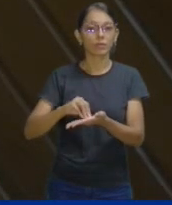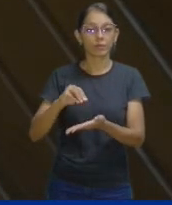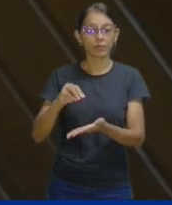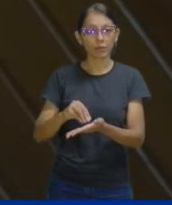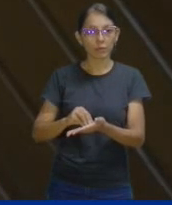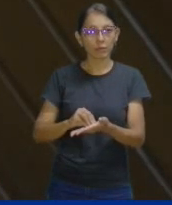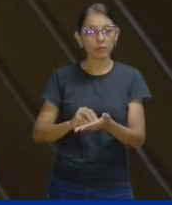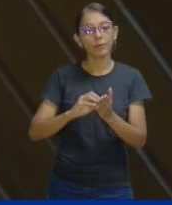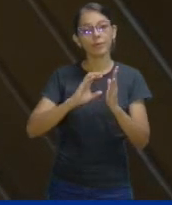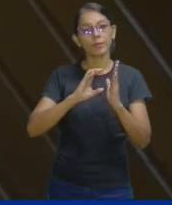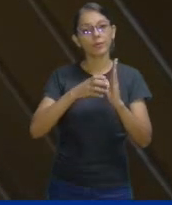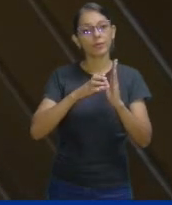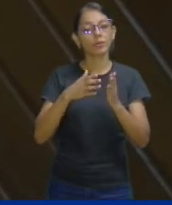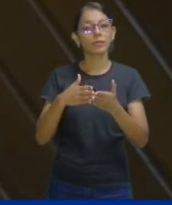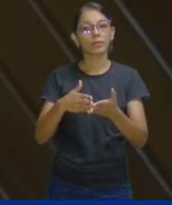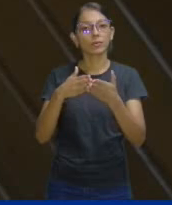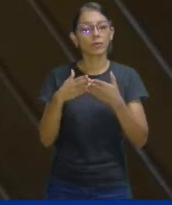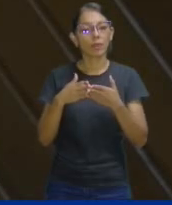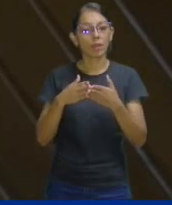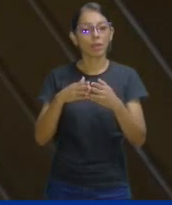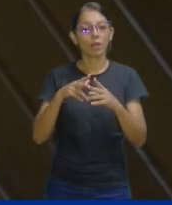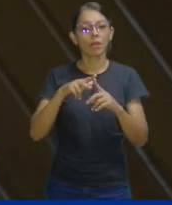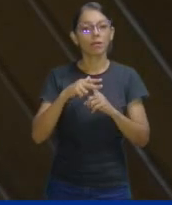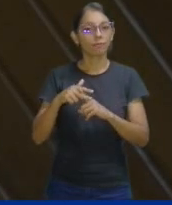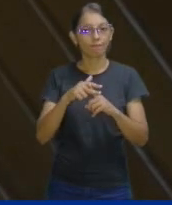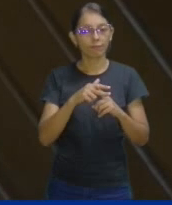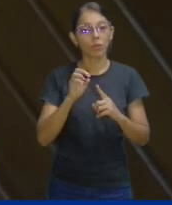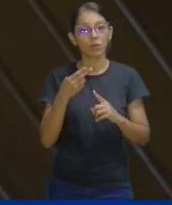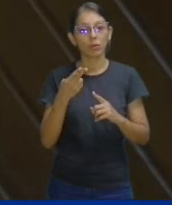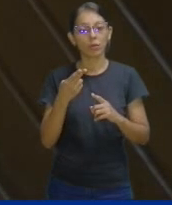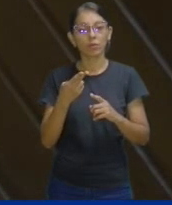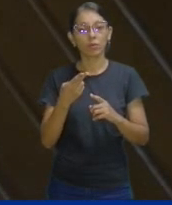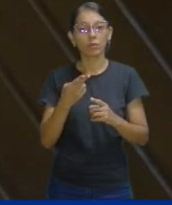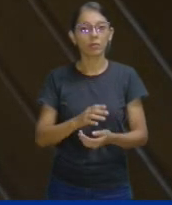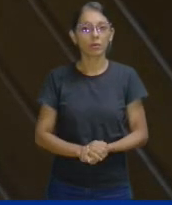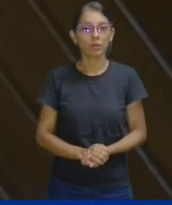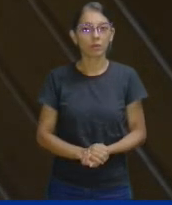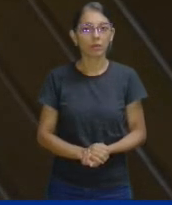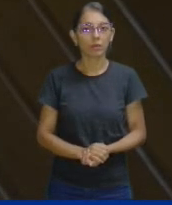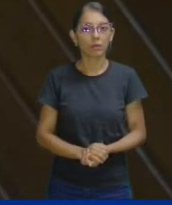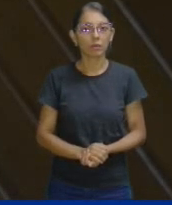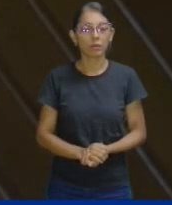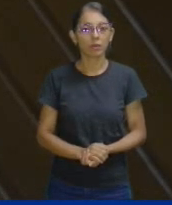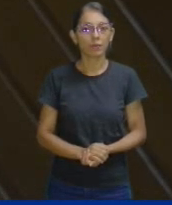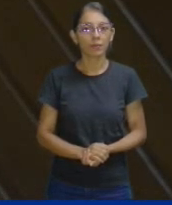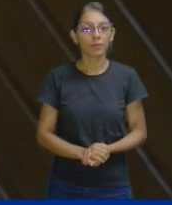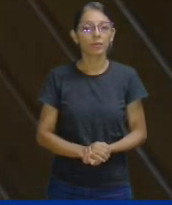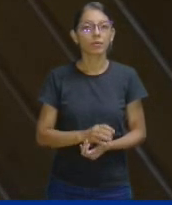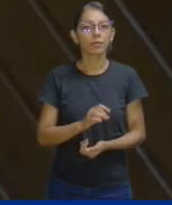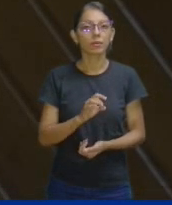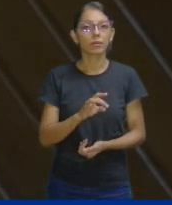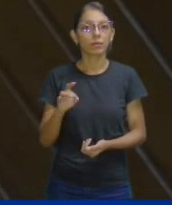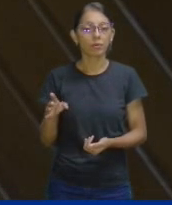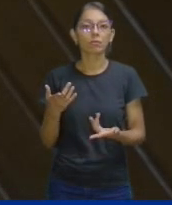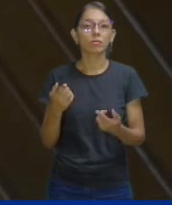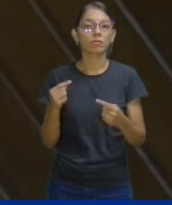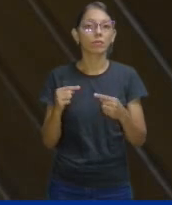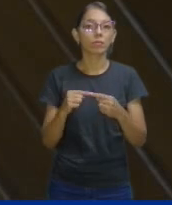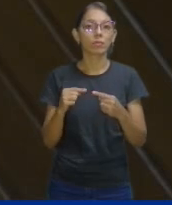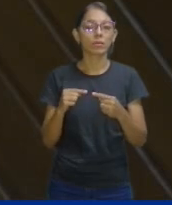requerer a regularização da situação de inadimplência para suspender as consequências previstas no